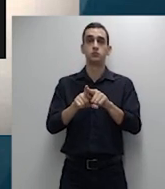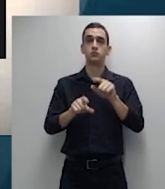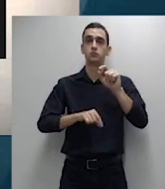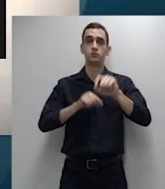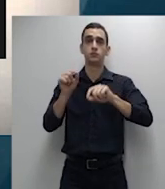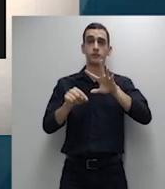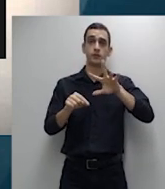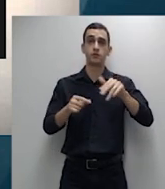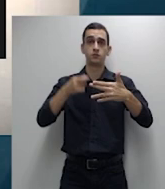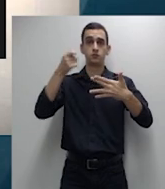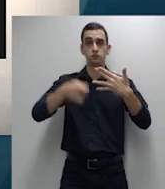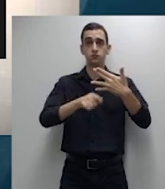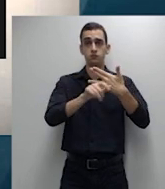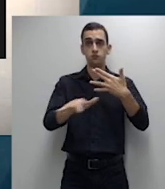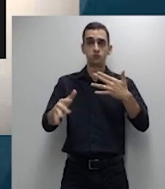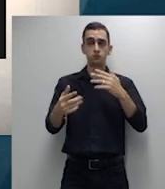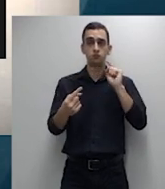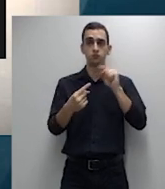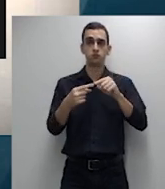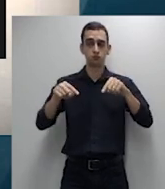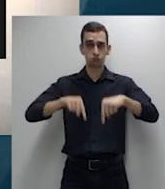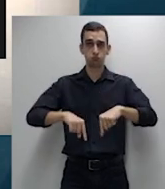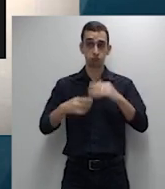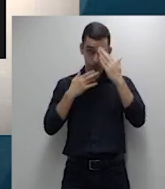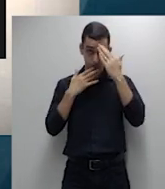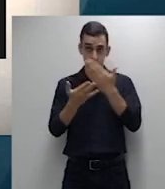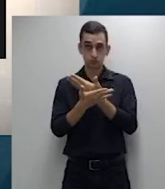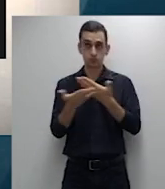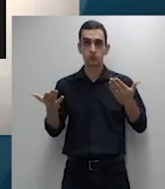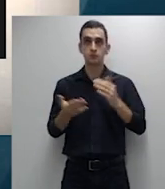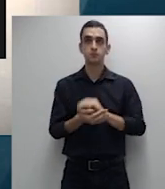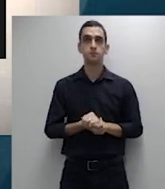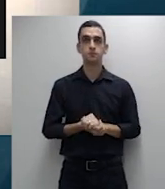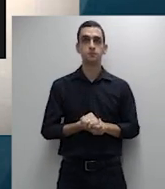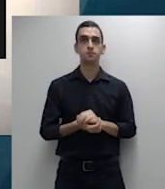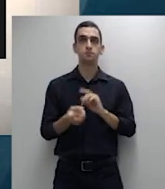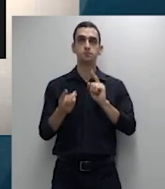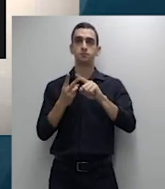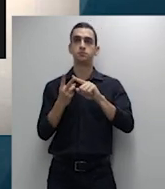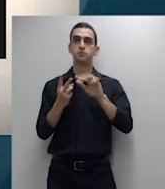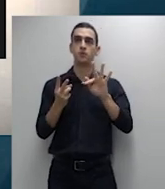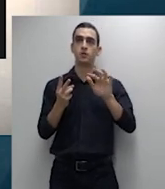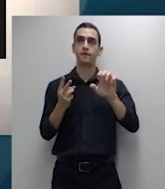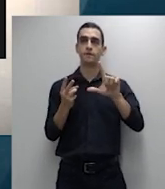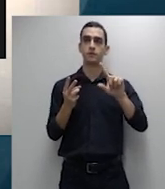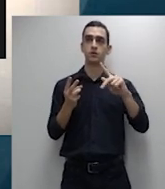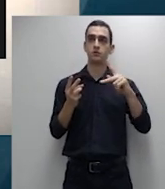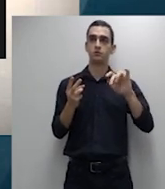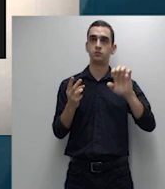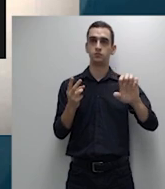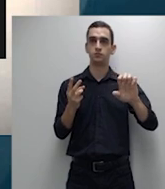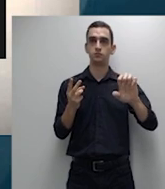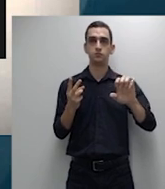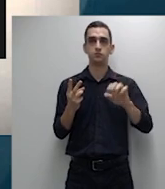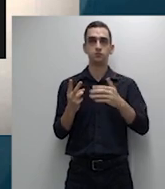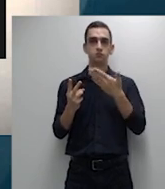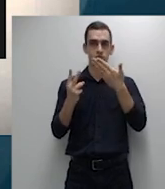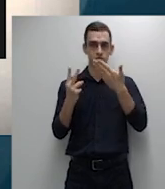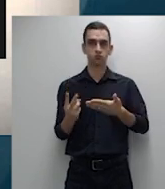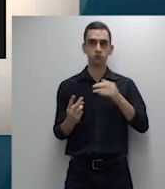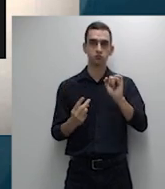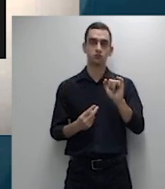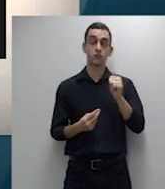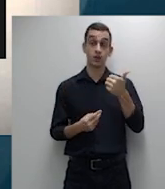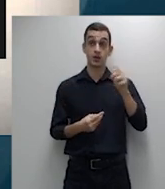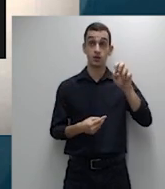jurisprudência da casa muito obrigado ligado Cândido Doutor Felipe Coutinho para resgatar o de 15